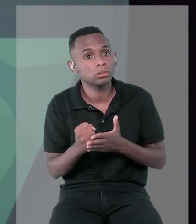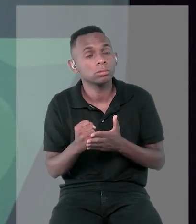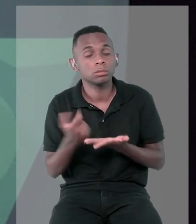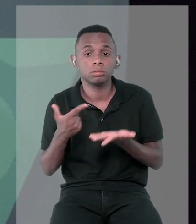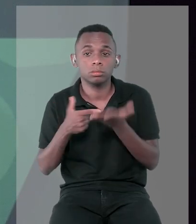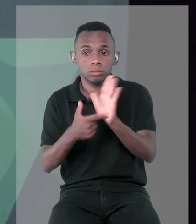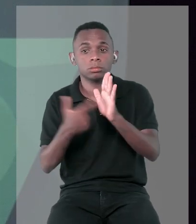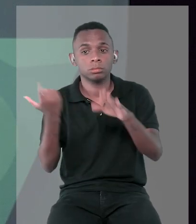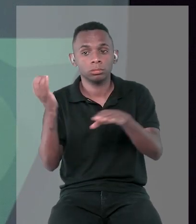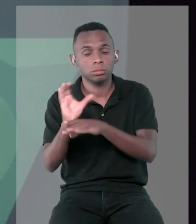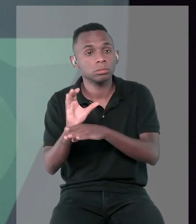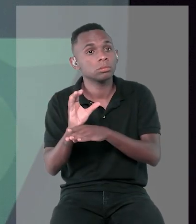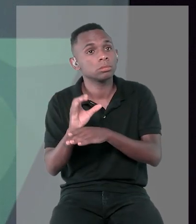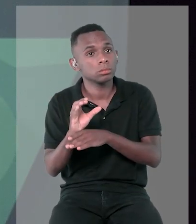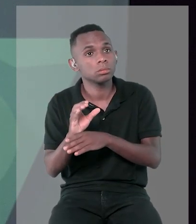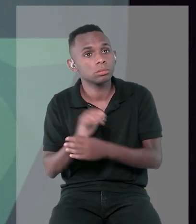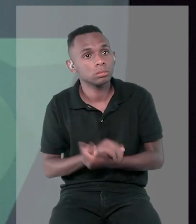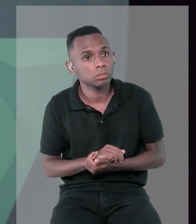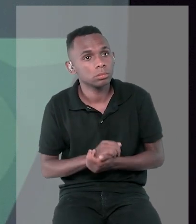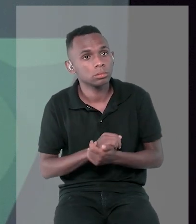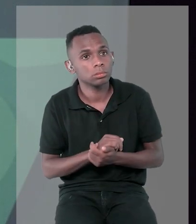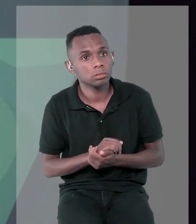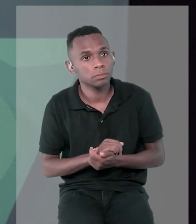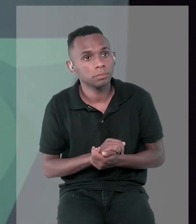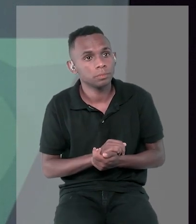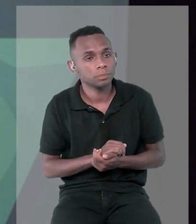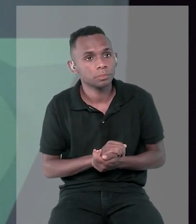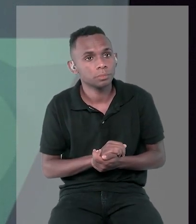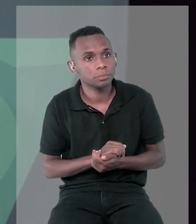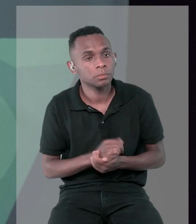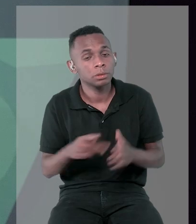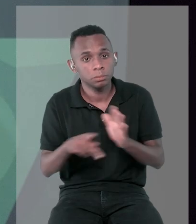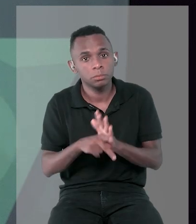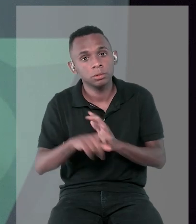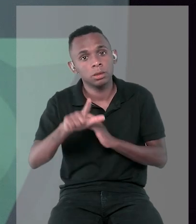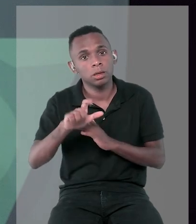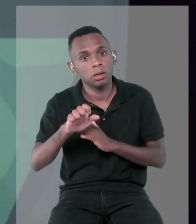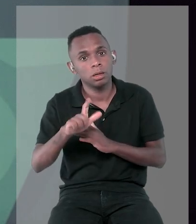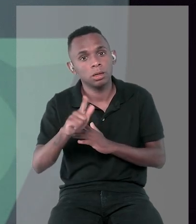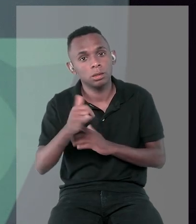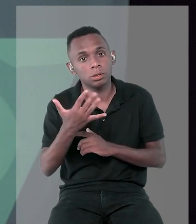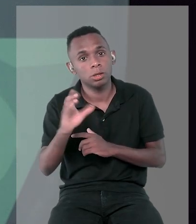era de publicar, o texto era a Legião Estrangeira.